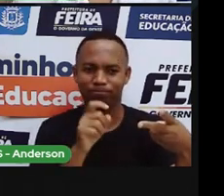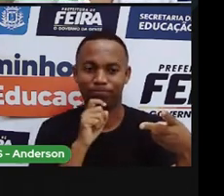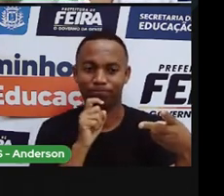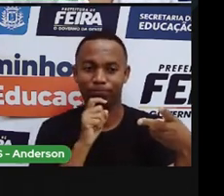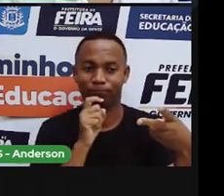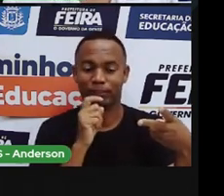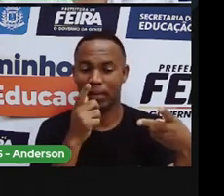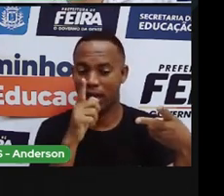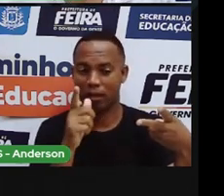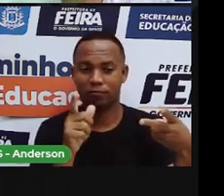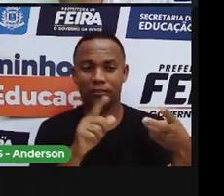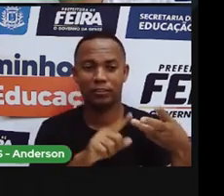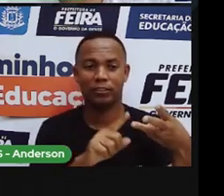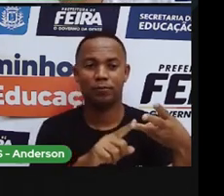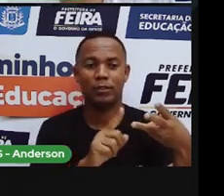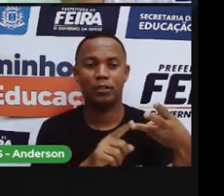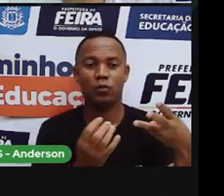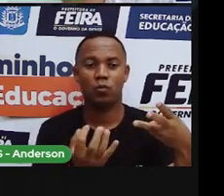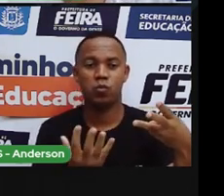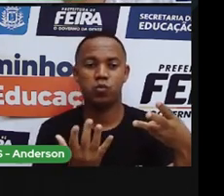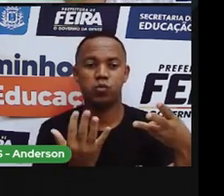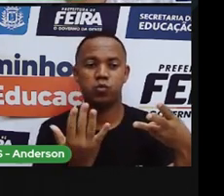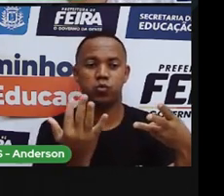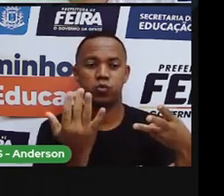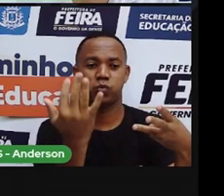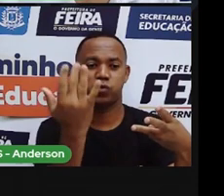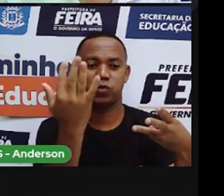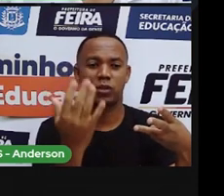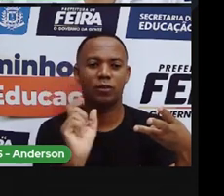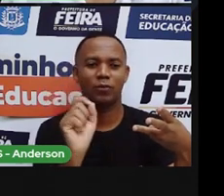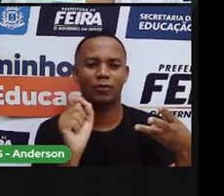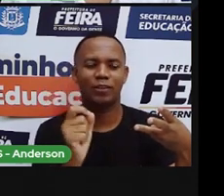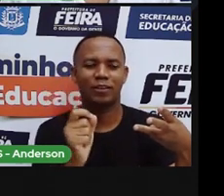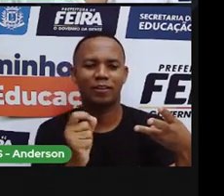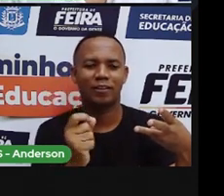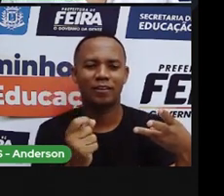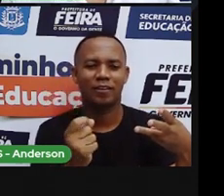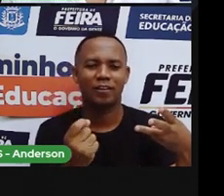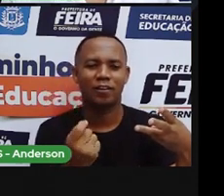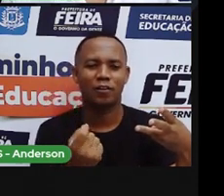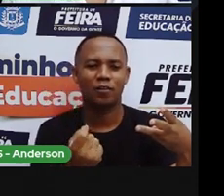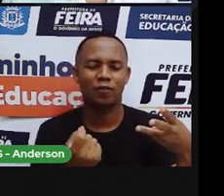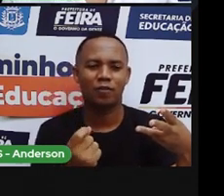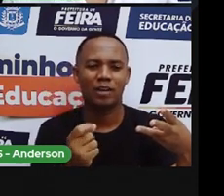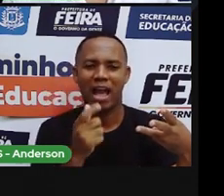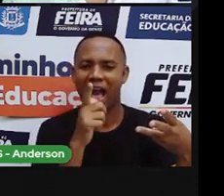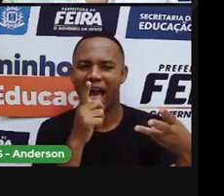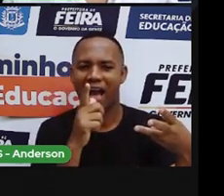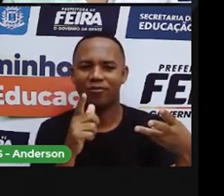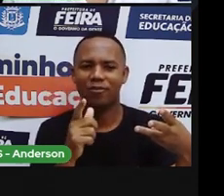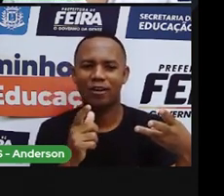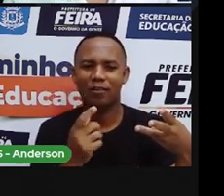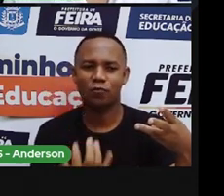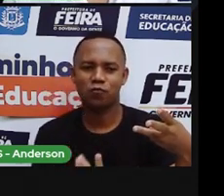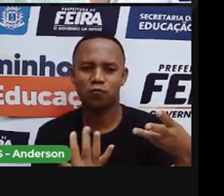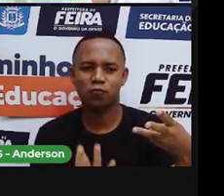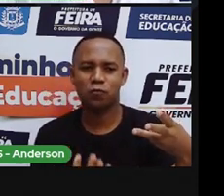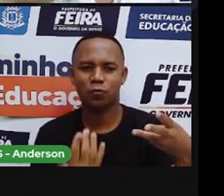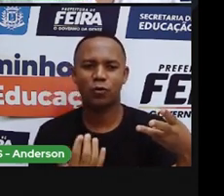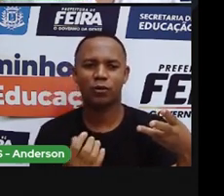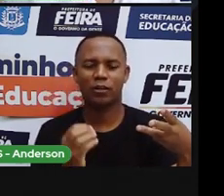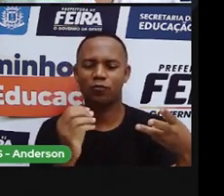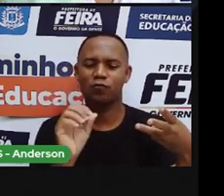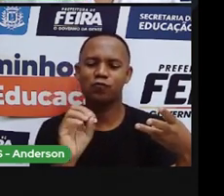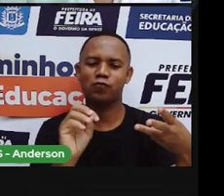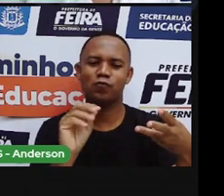nossa casa, e gasoso. Não sabe como é o gasoso? Quando o responsável da gente está fazendo café e